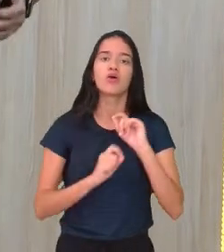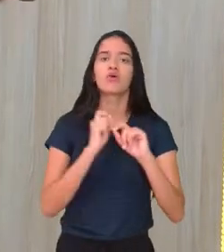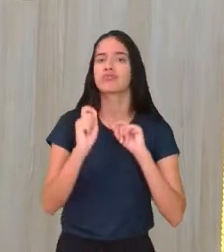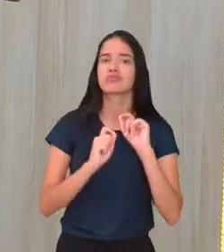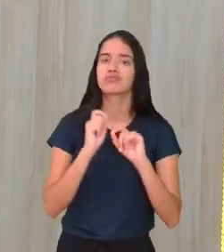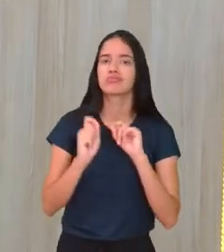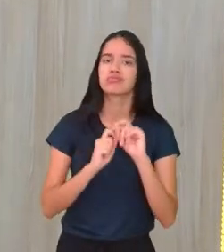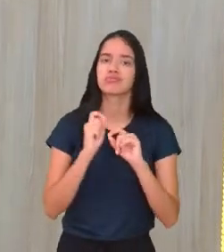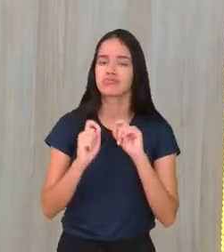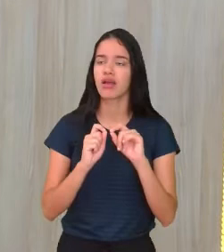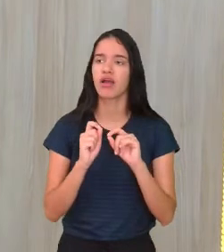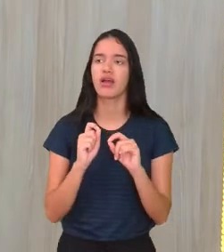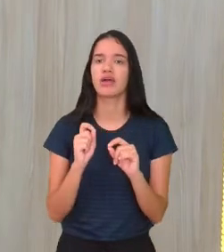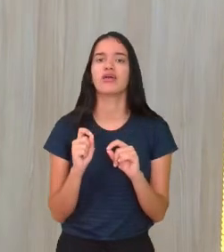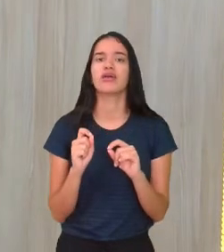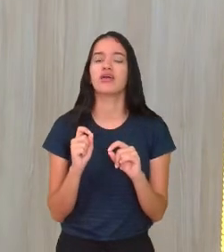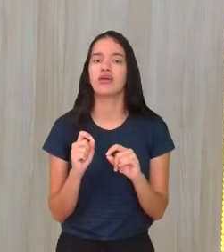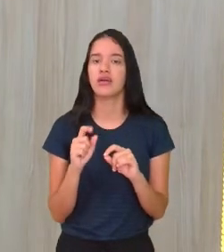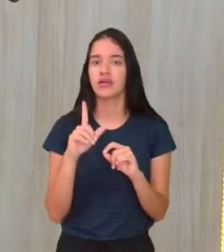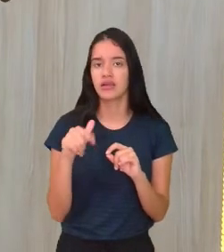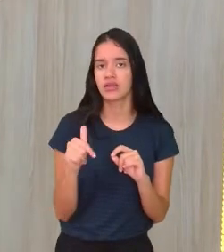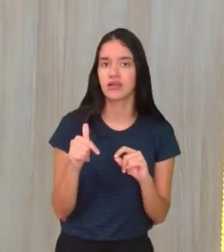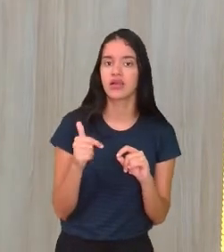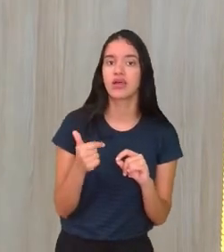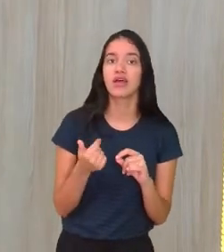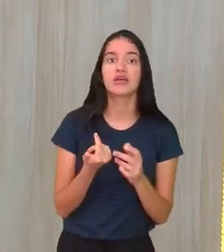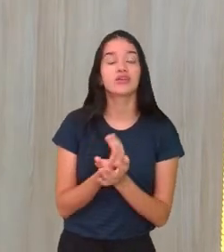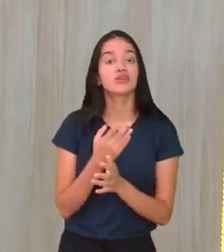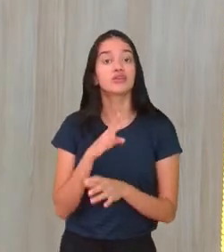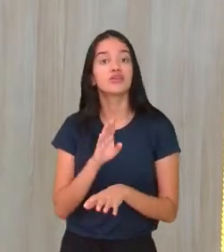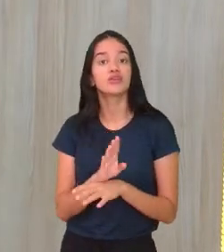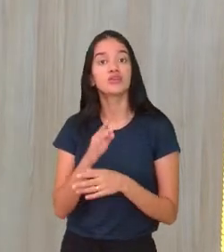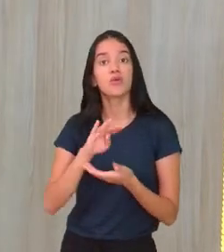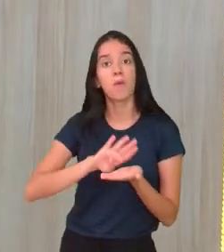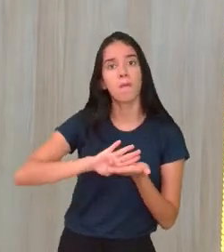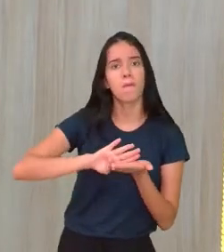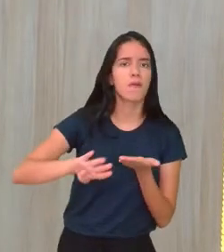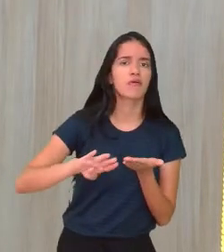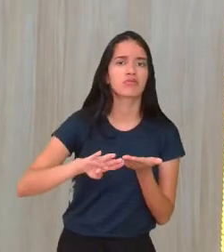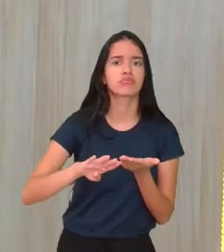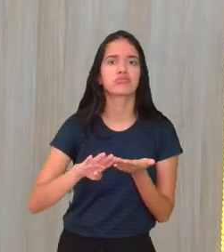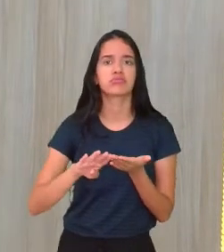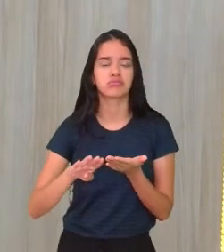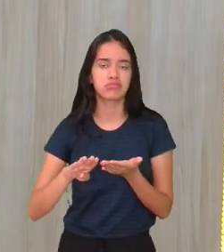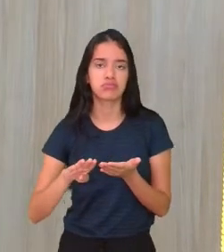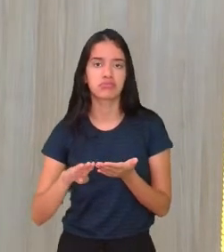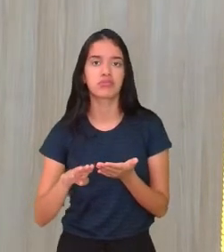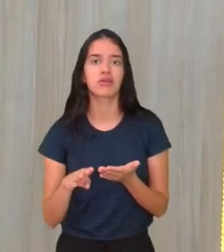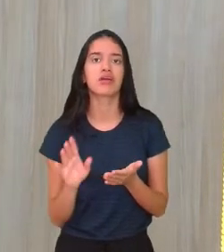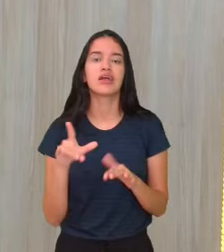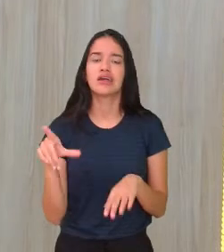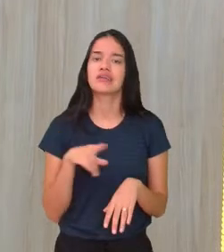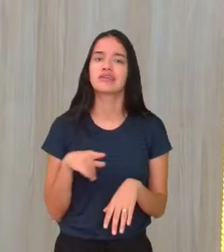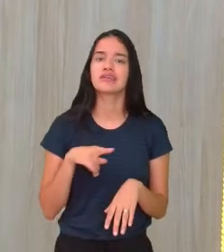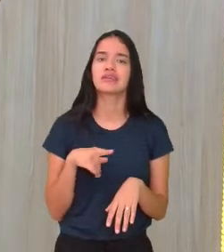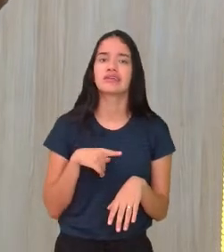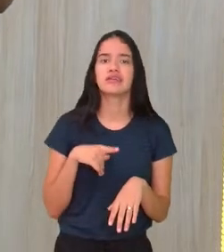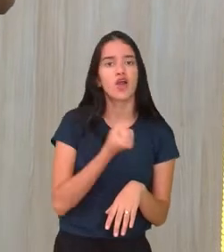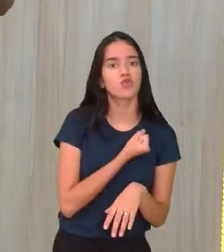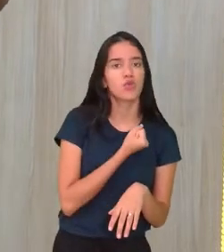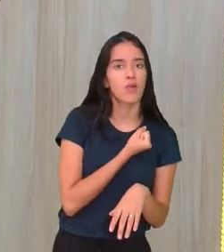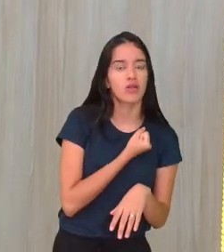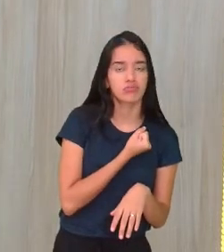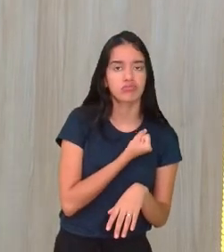na conta de um determinado banco, que a gente abriu uma conta poupança, e tinha a numeração da conta,